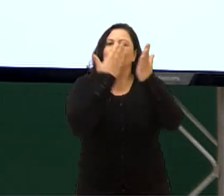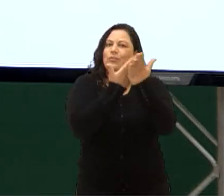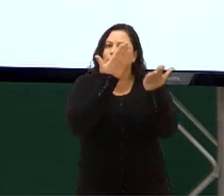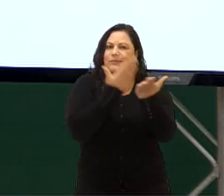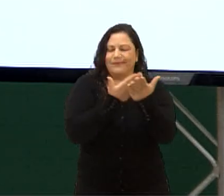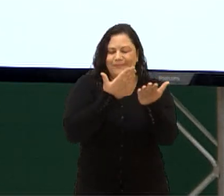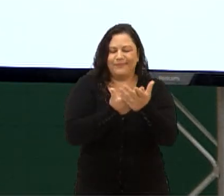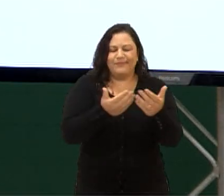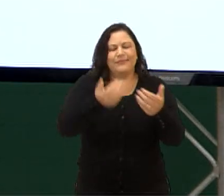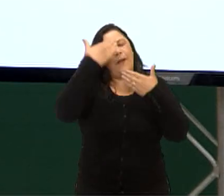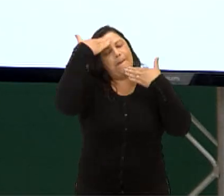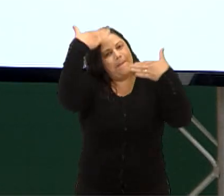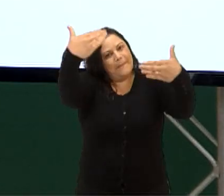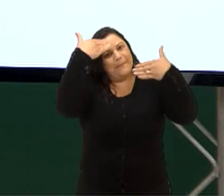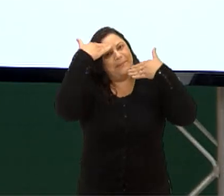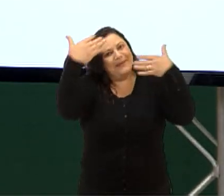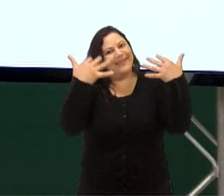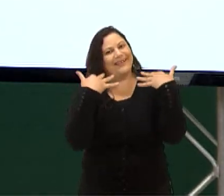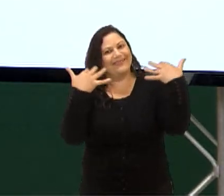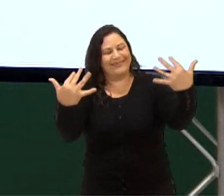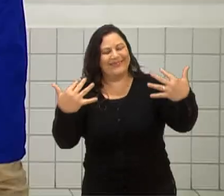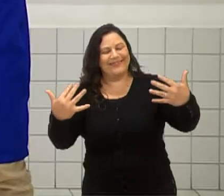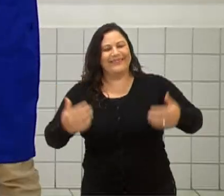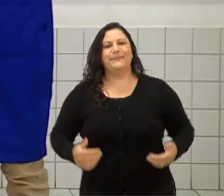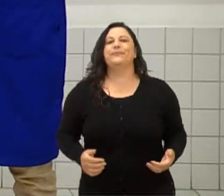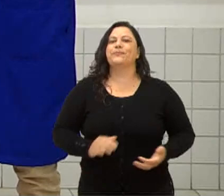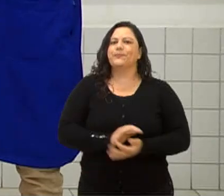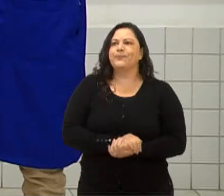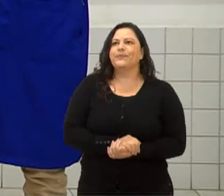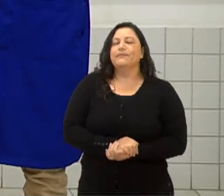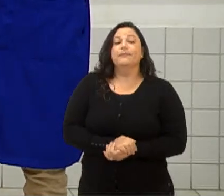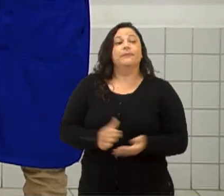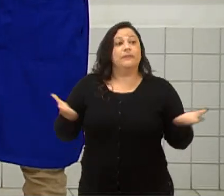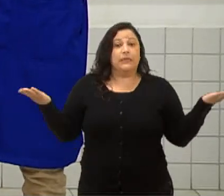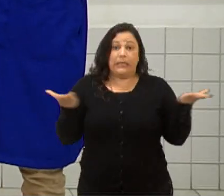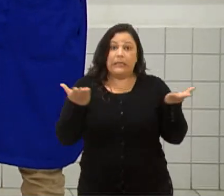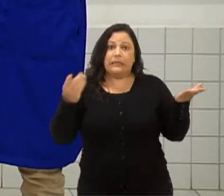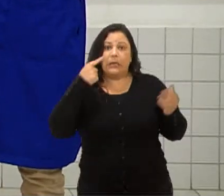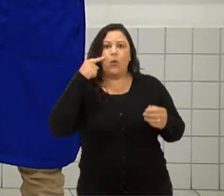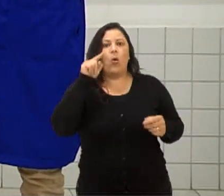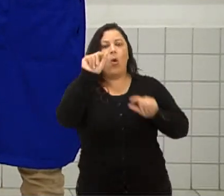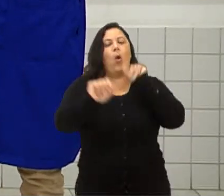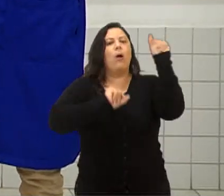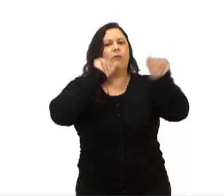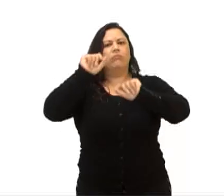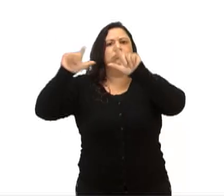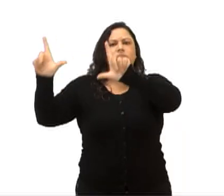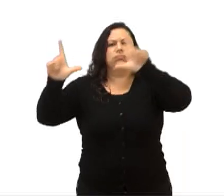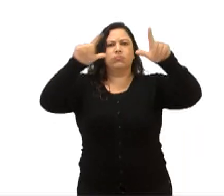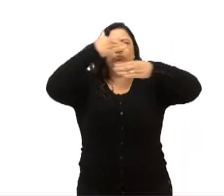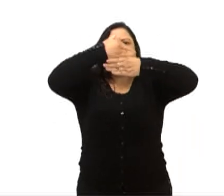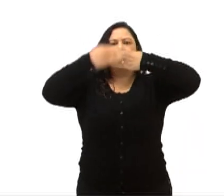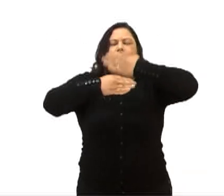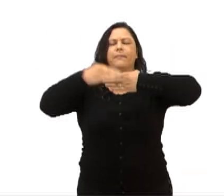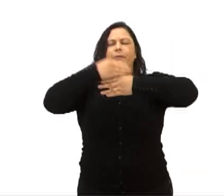estarem acompanhando a gente aí, tá? Então, pessoas, olha só, dá uma olhadinha nesse slide aqui, o surgimento da polis. A gente acabou de